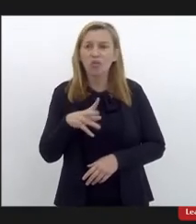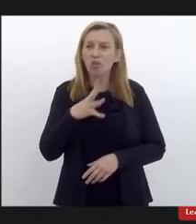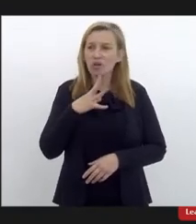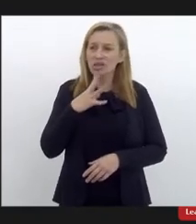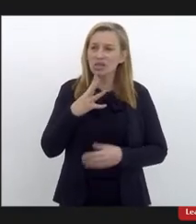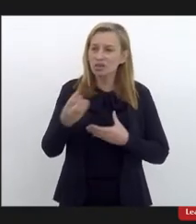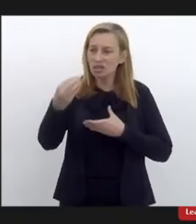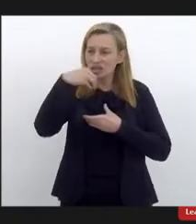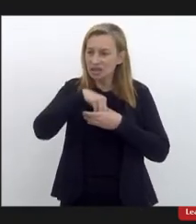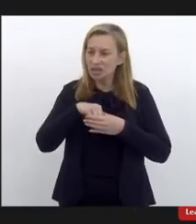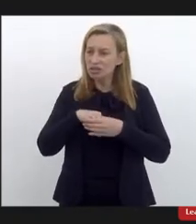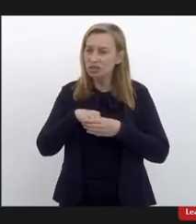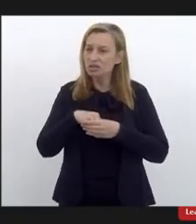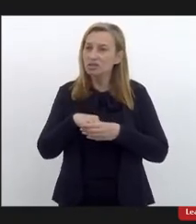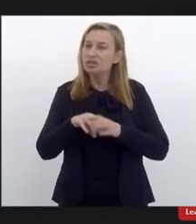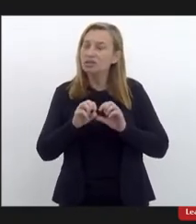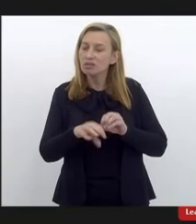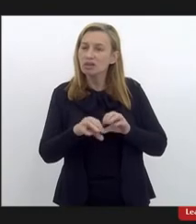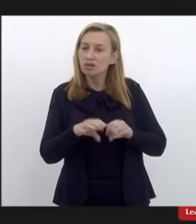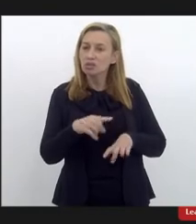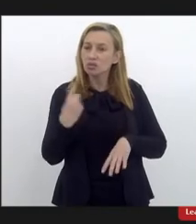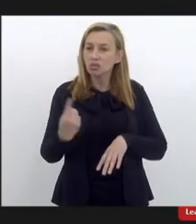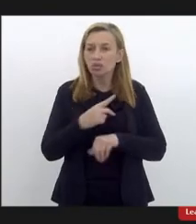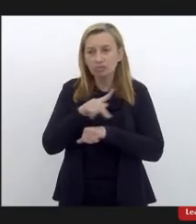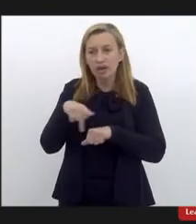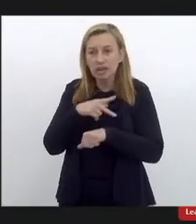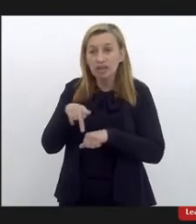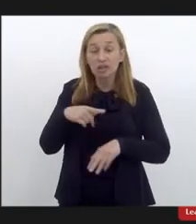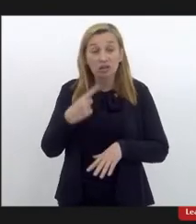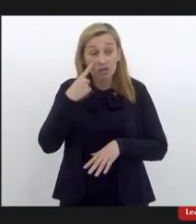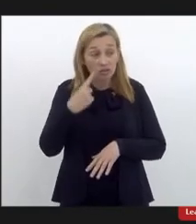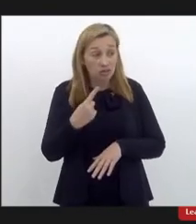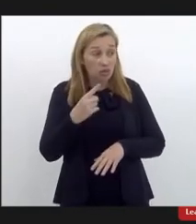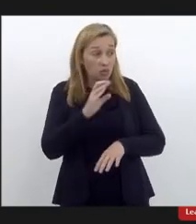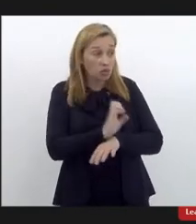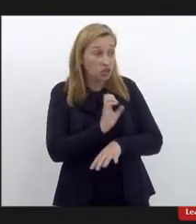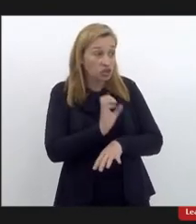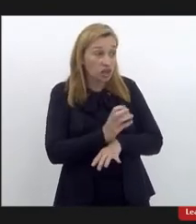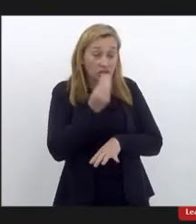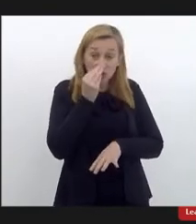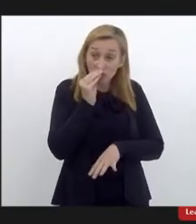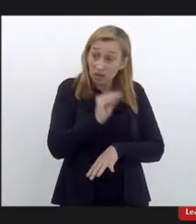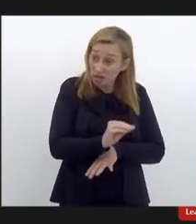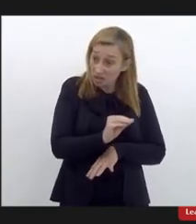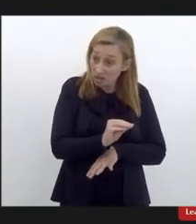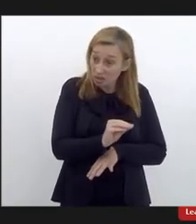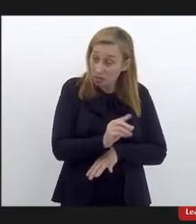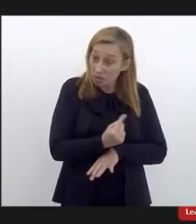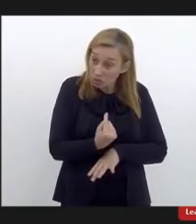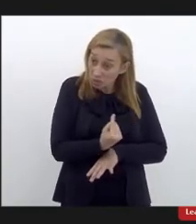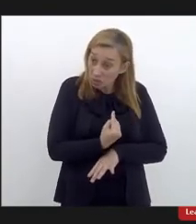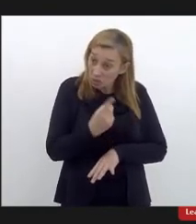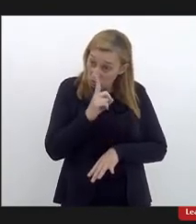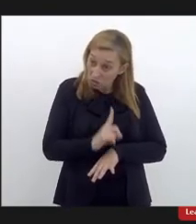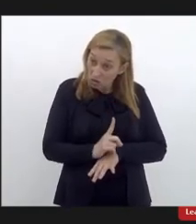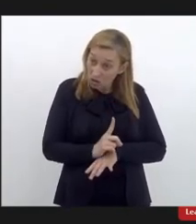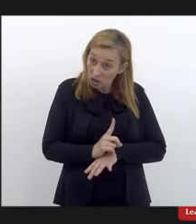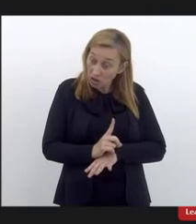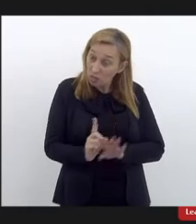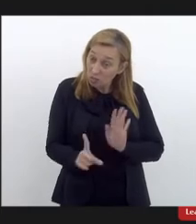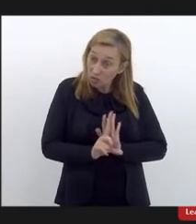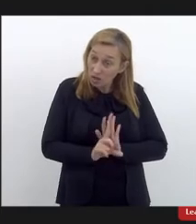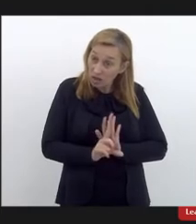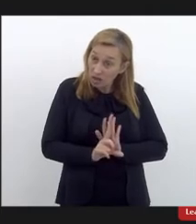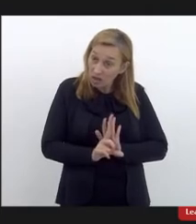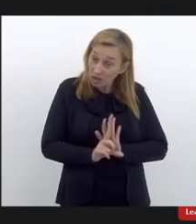existe dentro da educação no nosso país. E quando a gente vê o Estado negando isso para a gente, negando esse direito que é nosso por lei